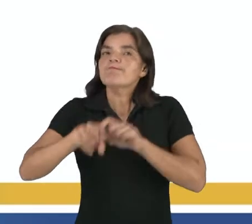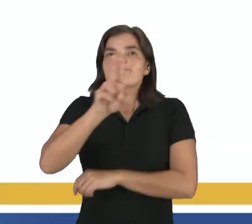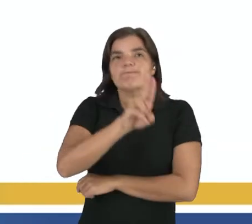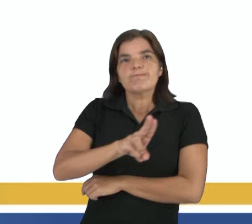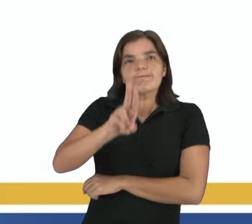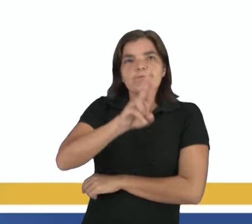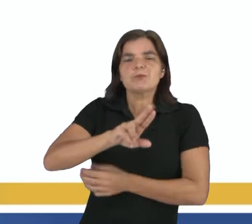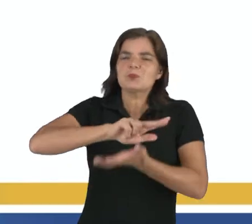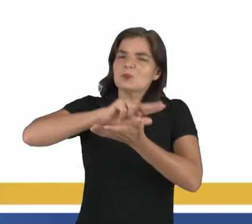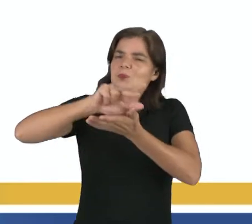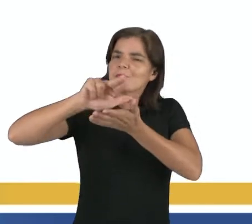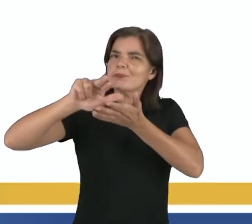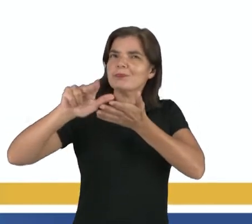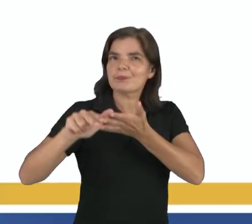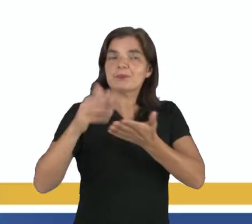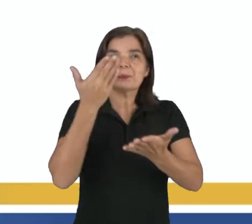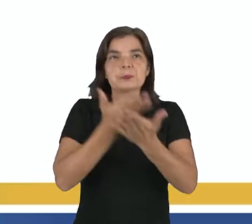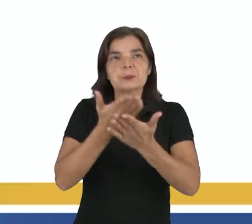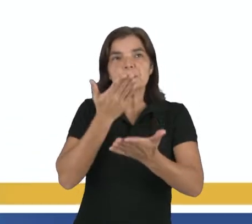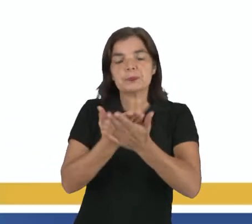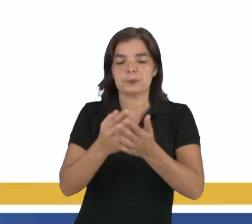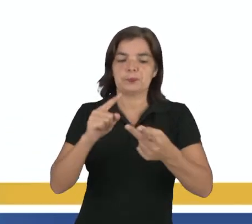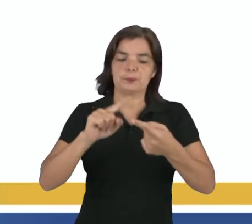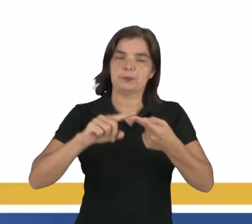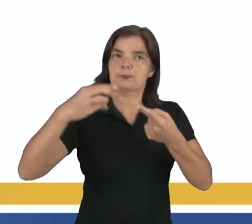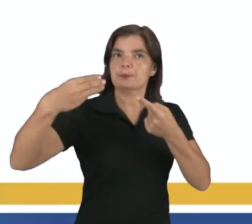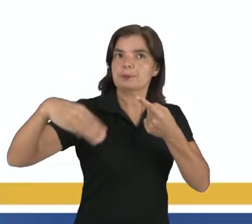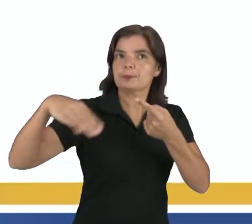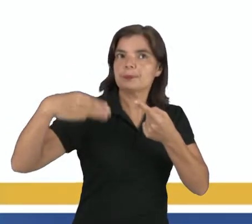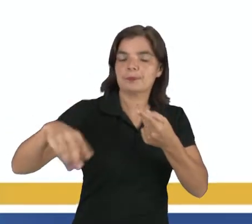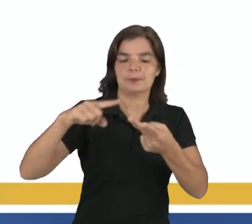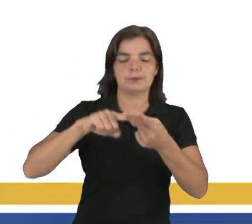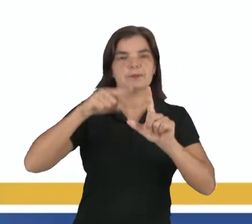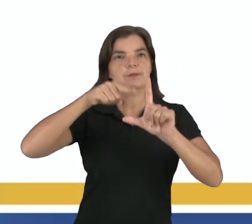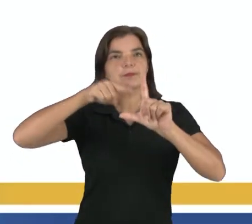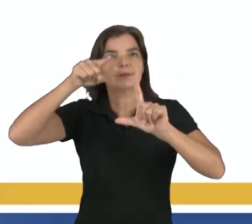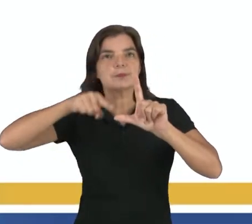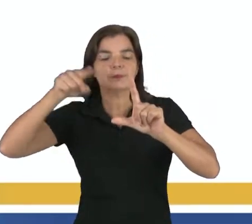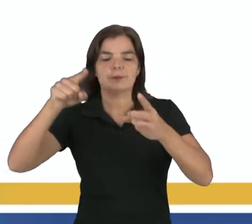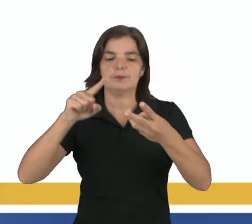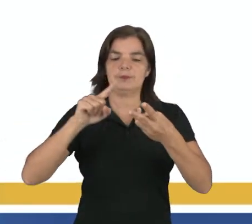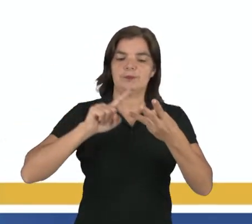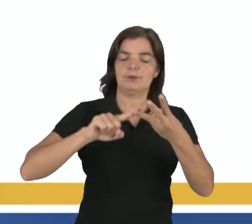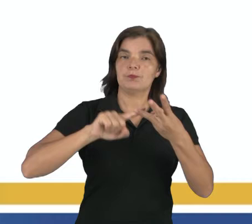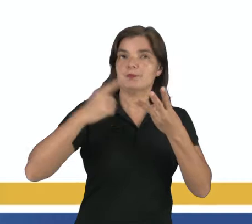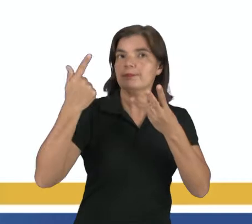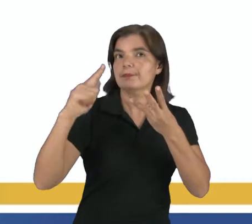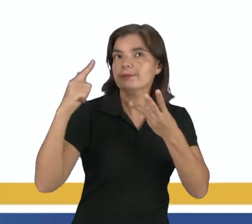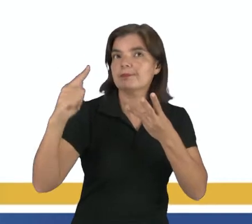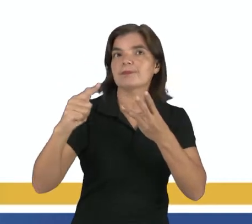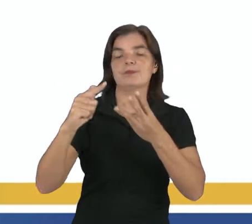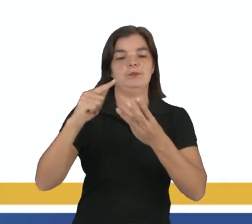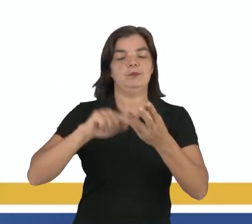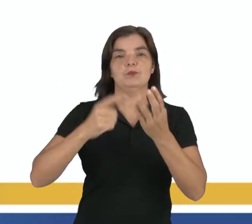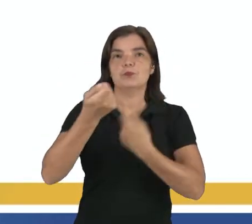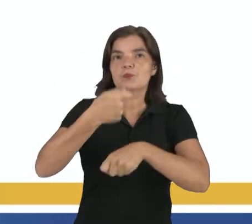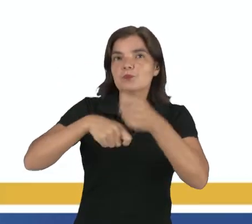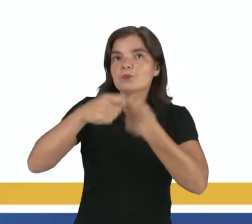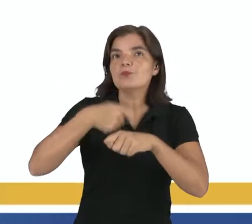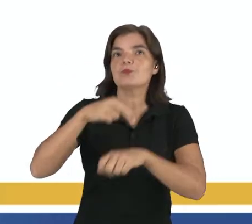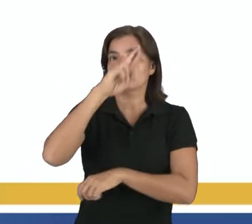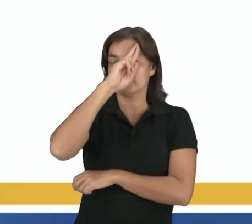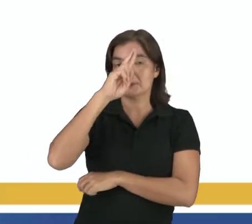ferramentas utilizadas em diversas áreas de estudo, sejam elas matemática, a estatística, a geografia,